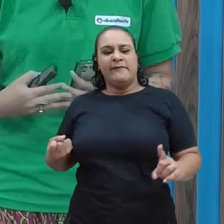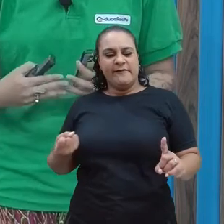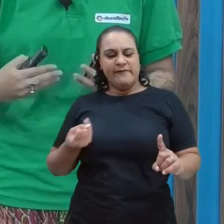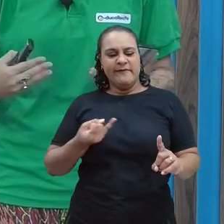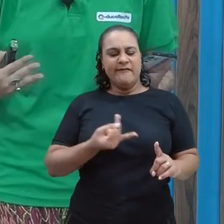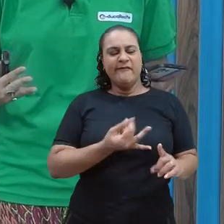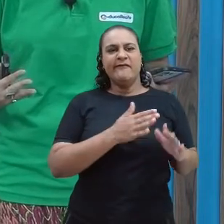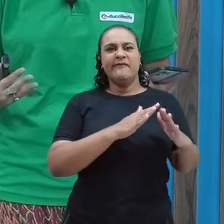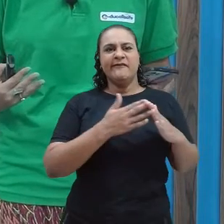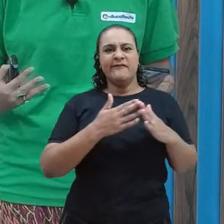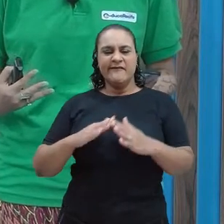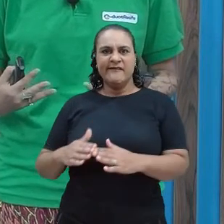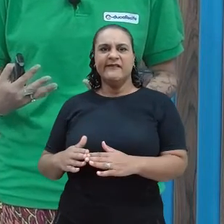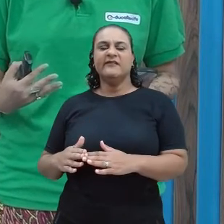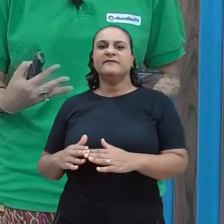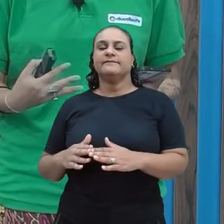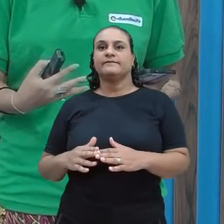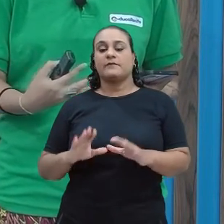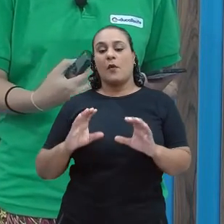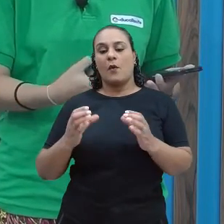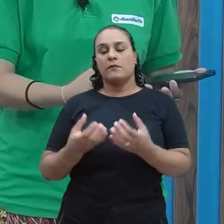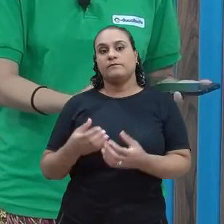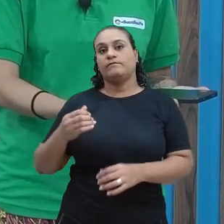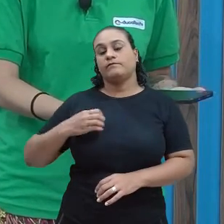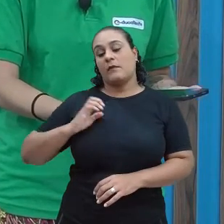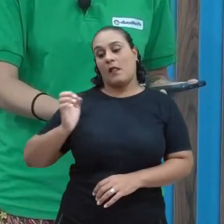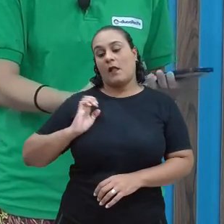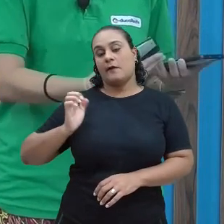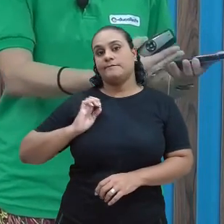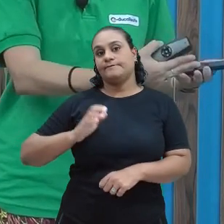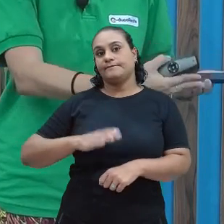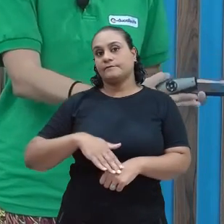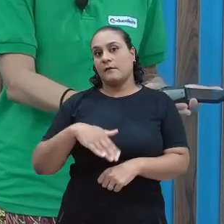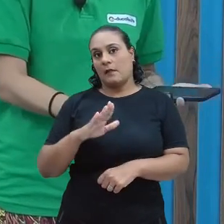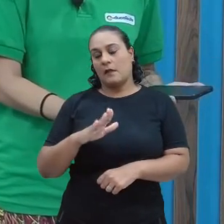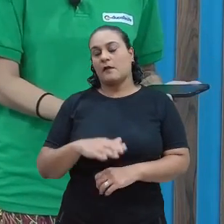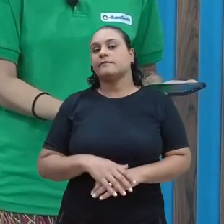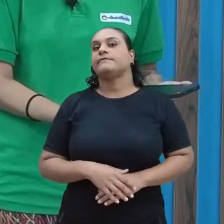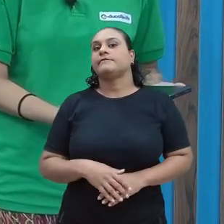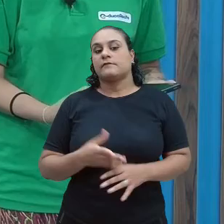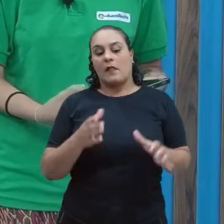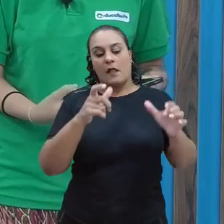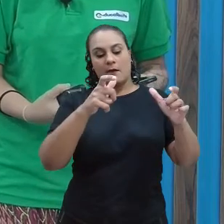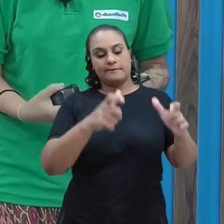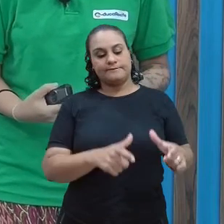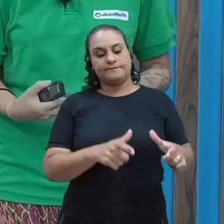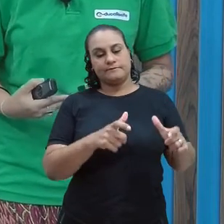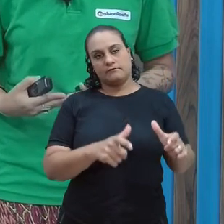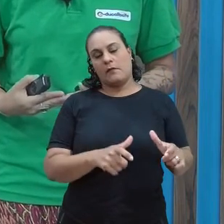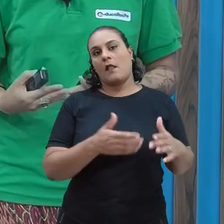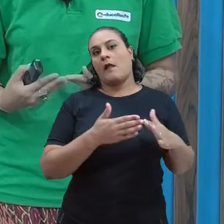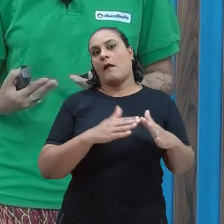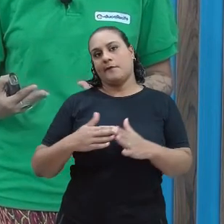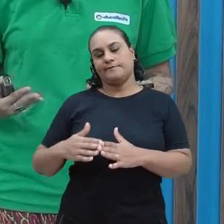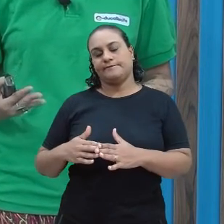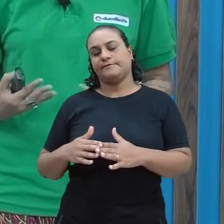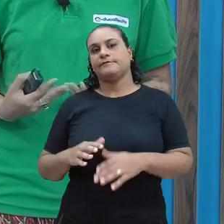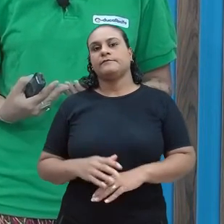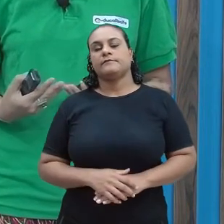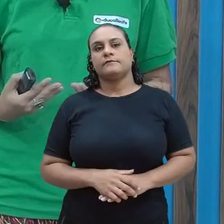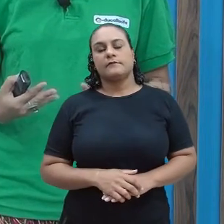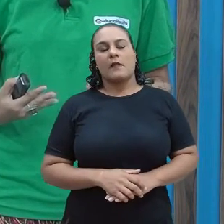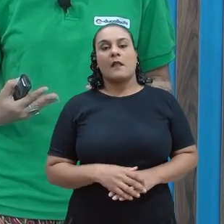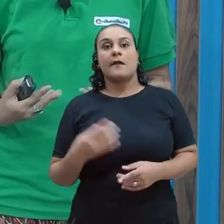as comunidades mais ricas, são geralmente colocadas numa região mais periférica, né? Justamente